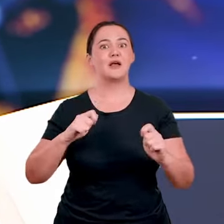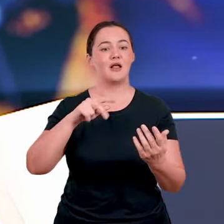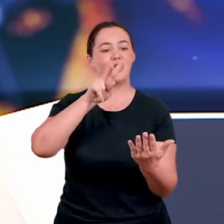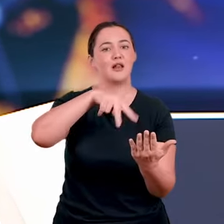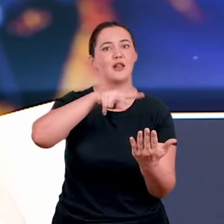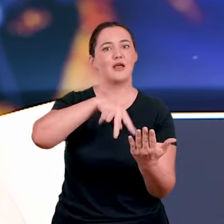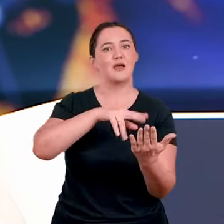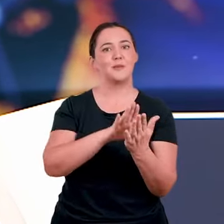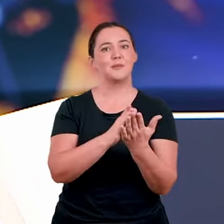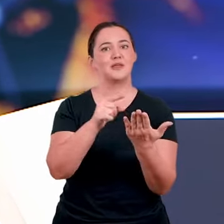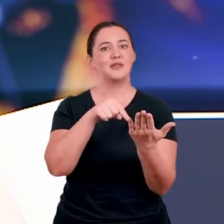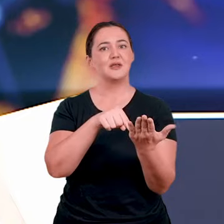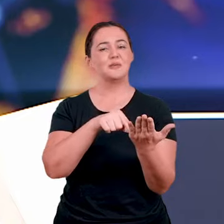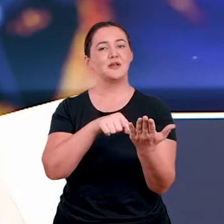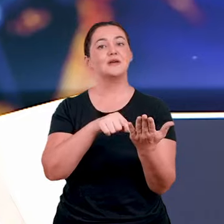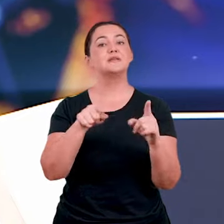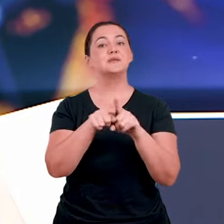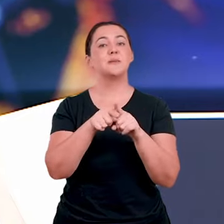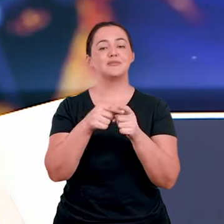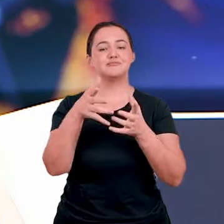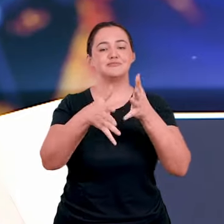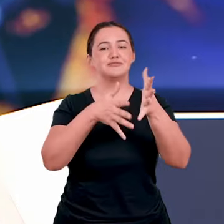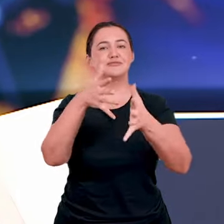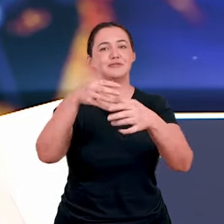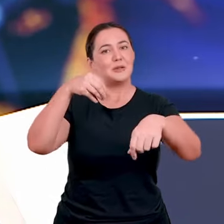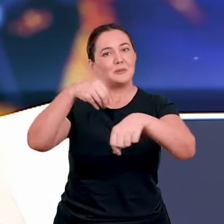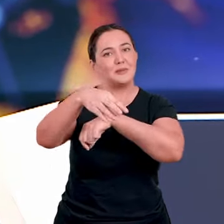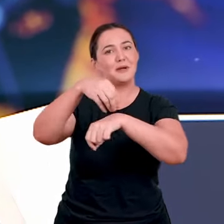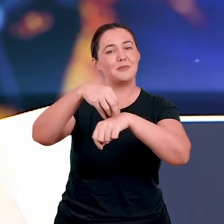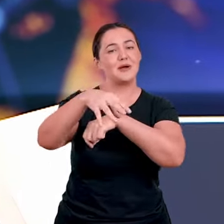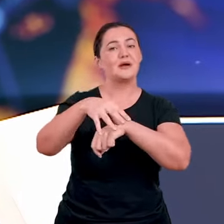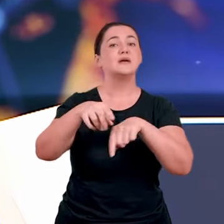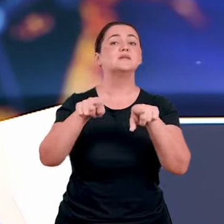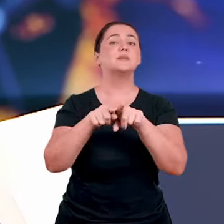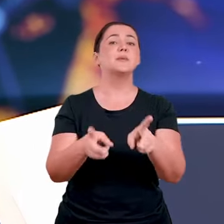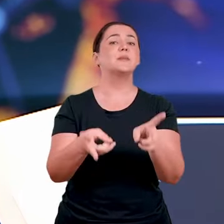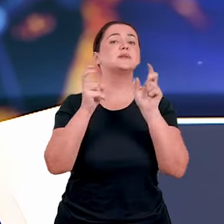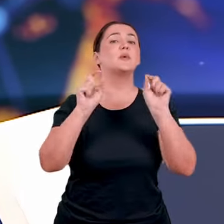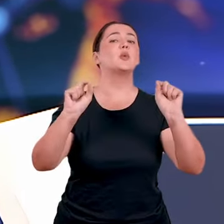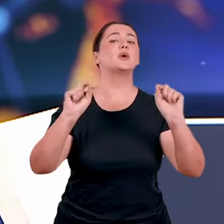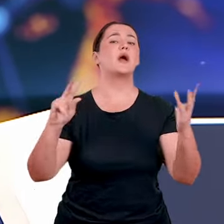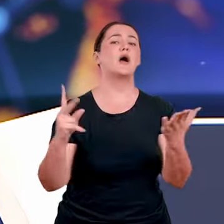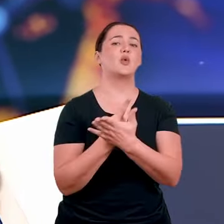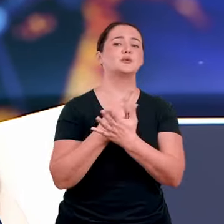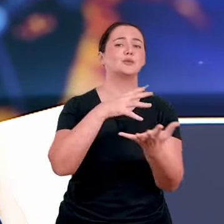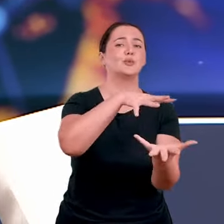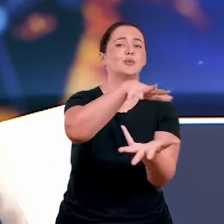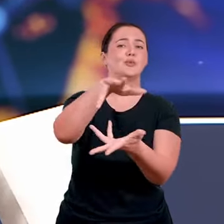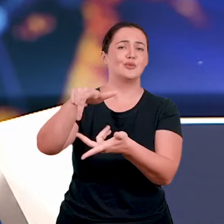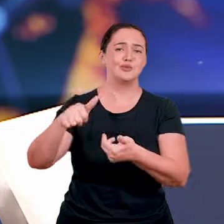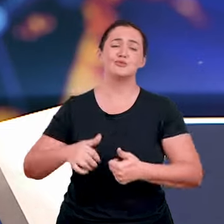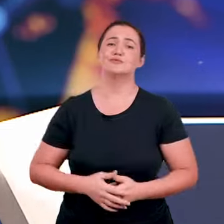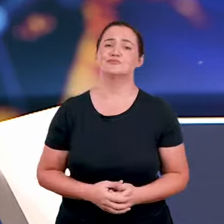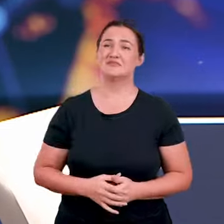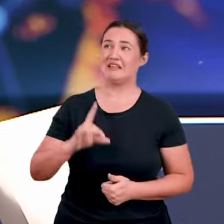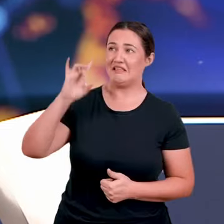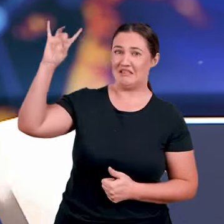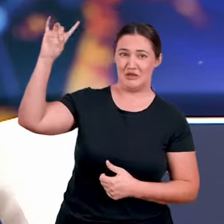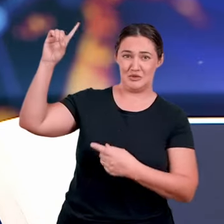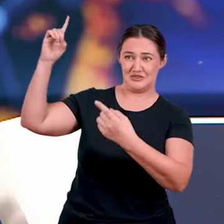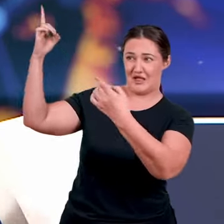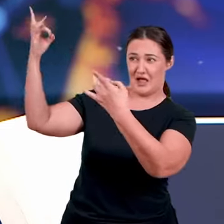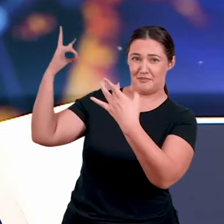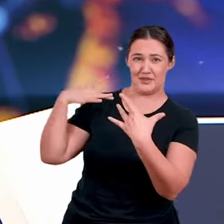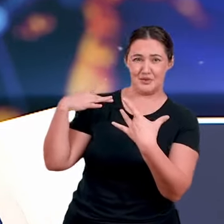e podemos entender exatamente o que está acontecendo no nosso mundo. Deus não nos deixou aqui